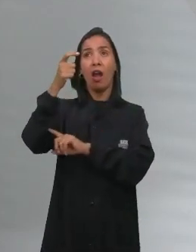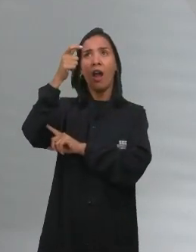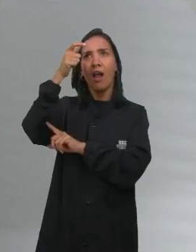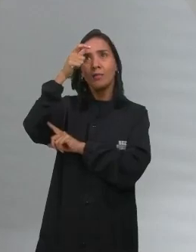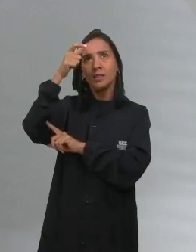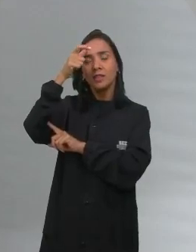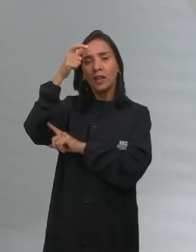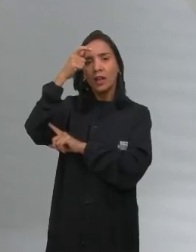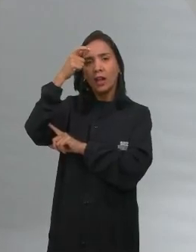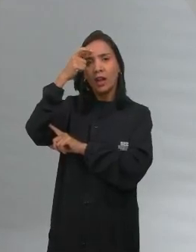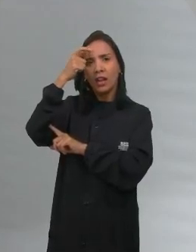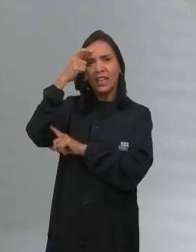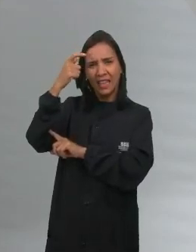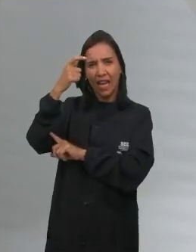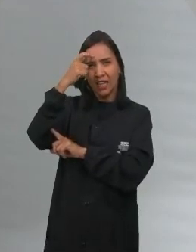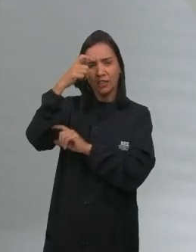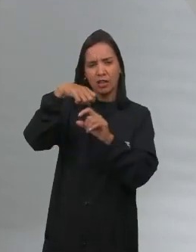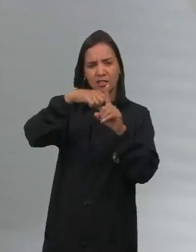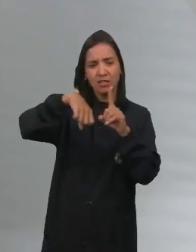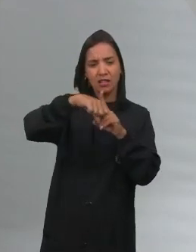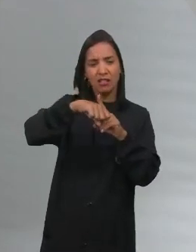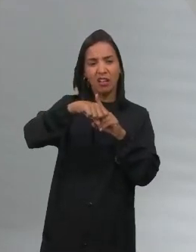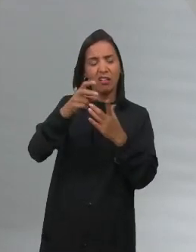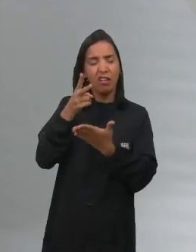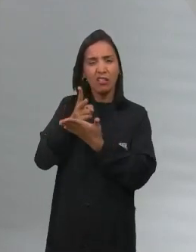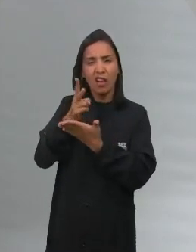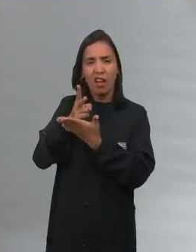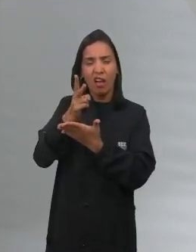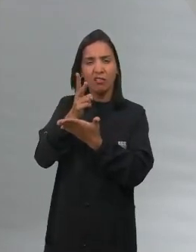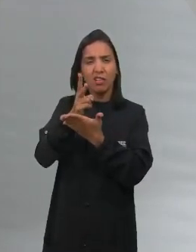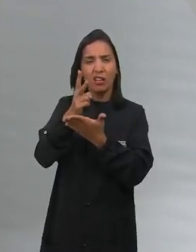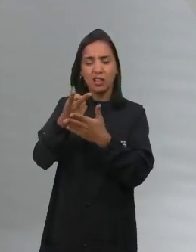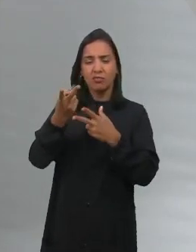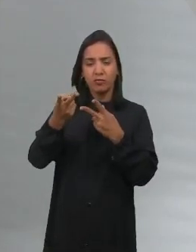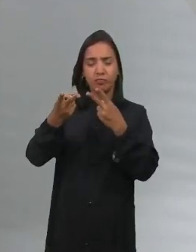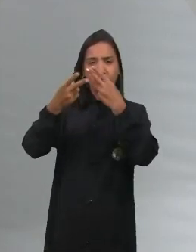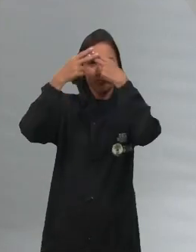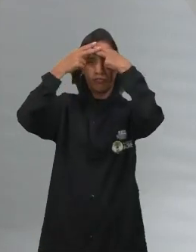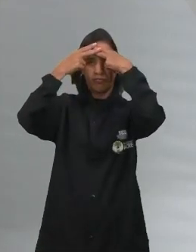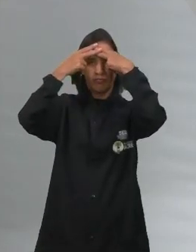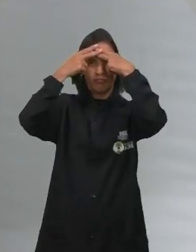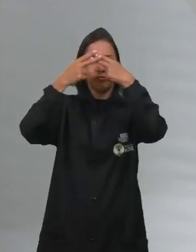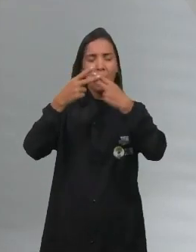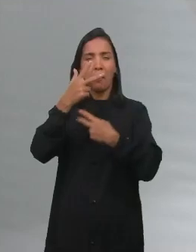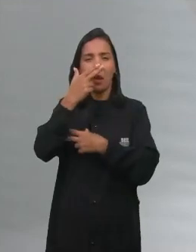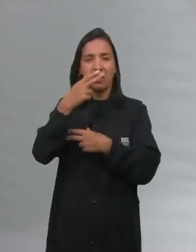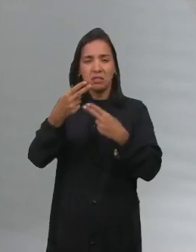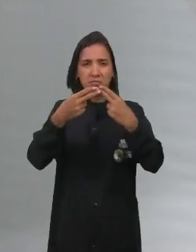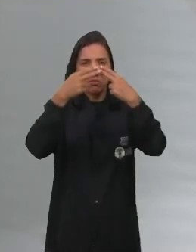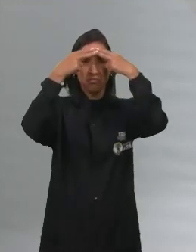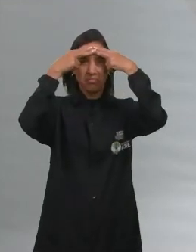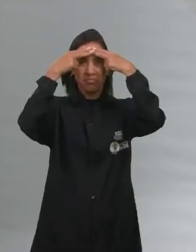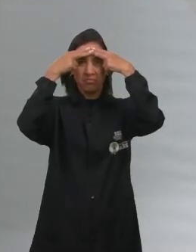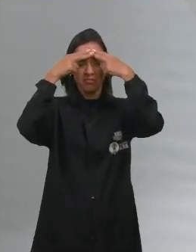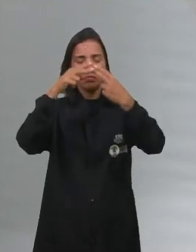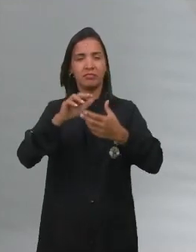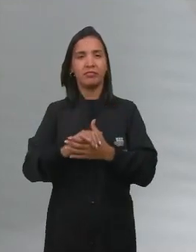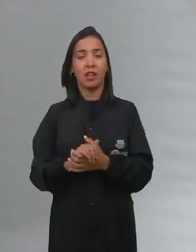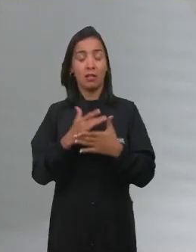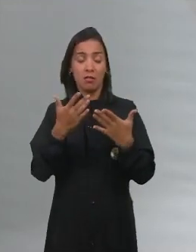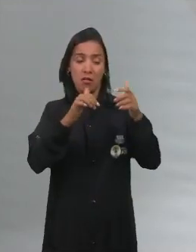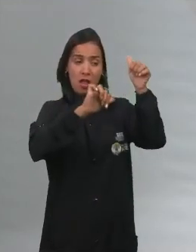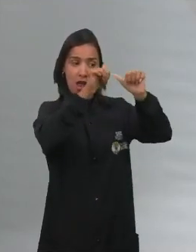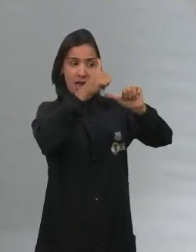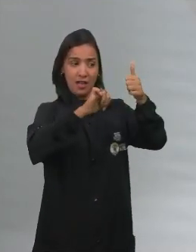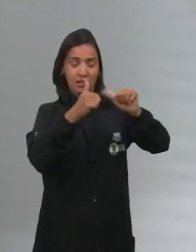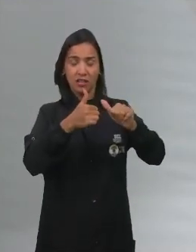mantém-se firme, quer dizer, não tem uma evolução, uma mudança como se espera. Então, essa análise que eu faço nesse momento